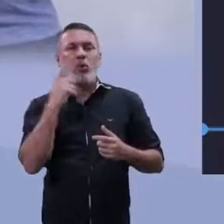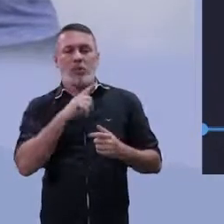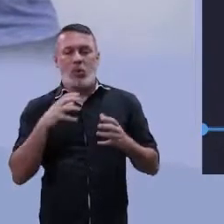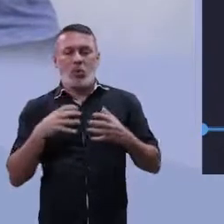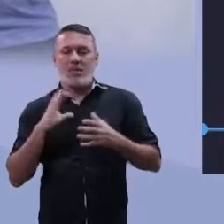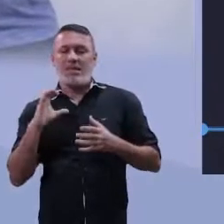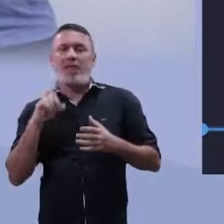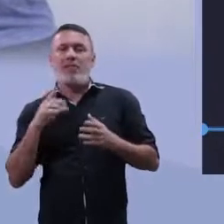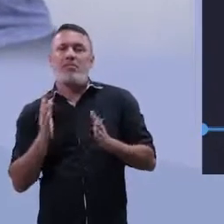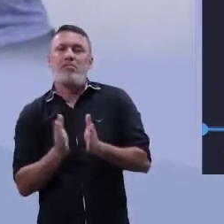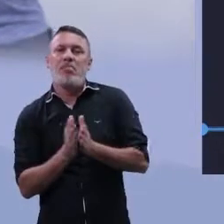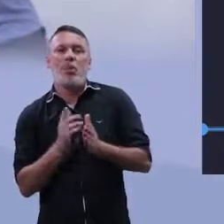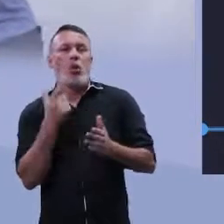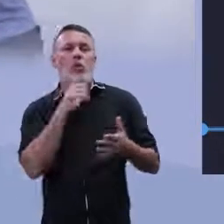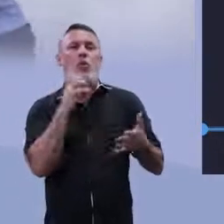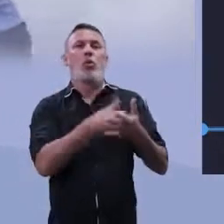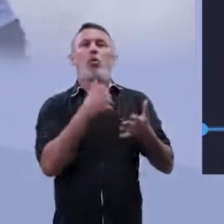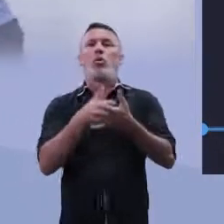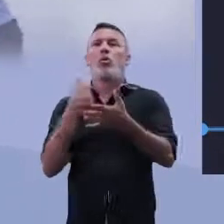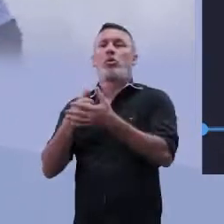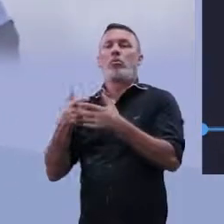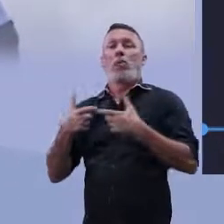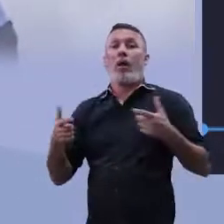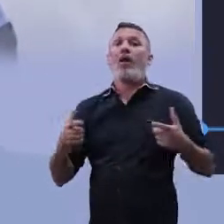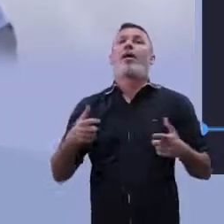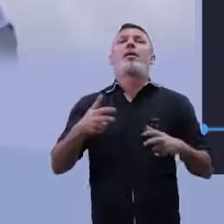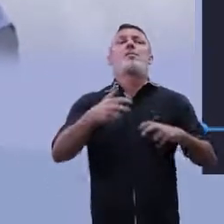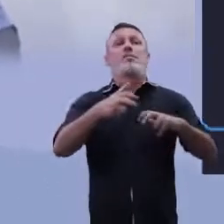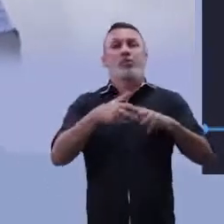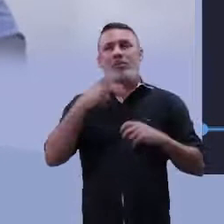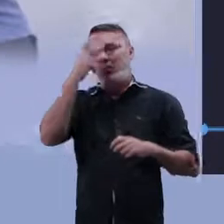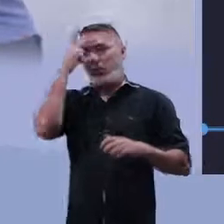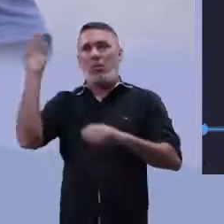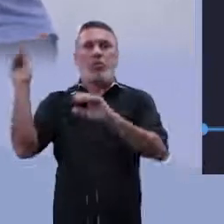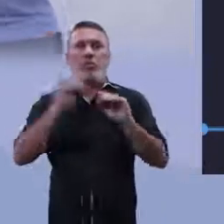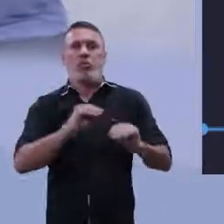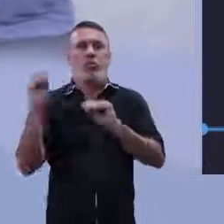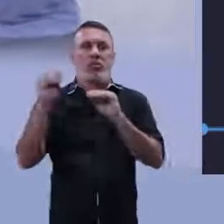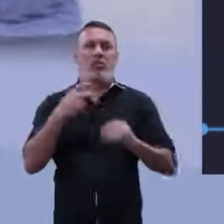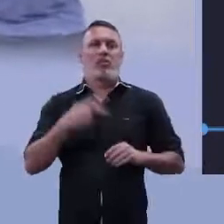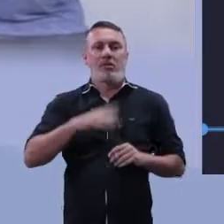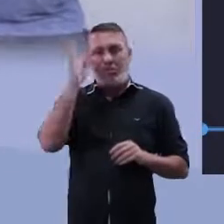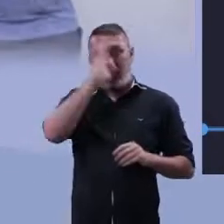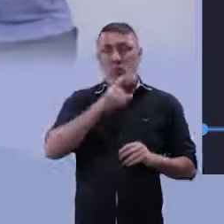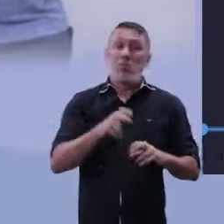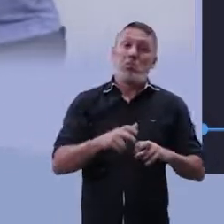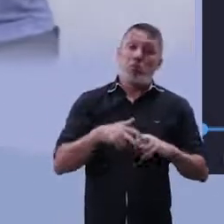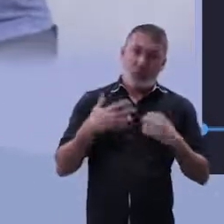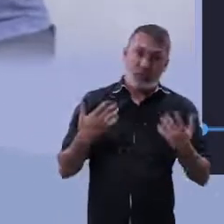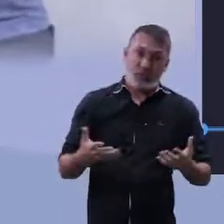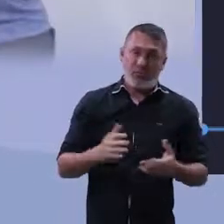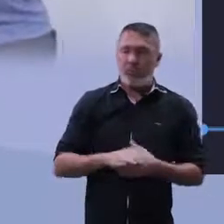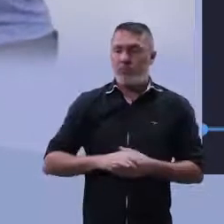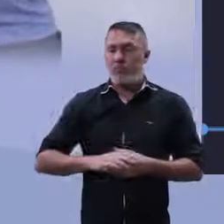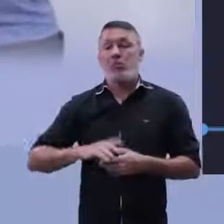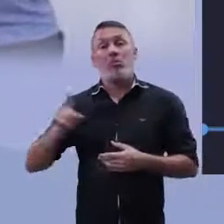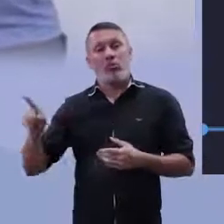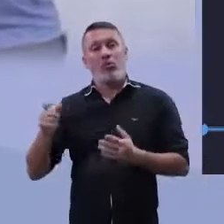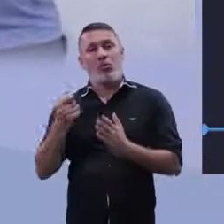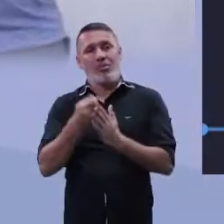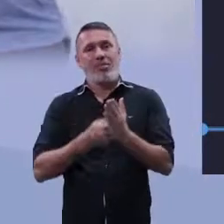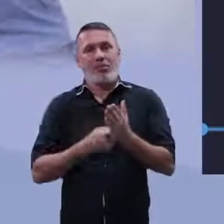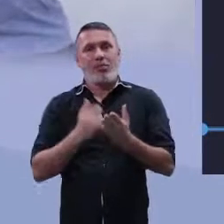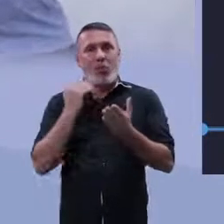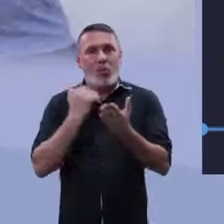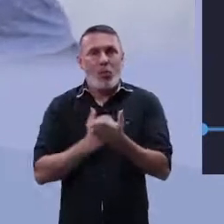de consumo da classe C. Então, pode ser por isso que essas pessoas estão vindo para o nosso país. Essa redação já